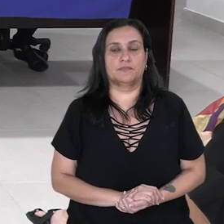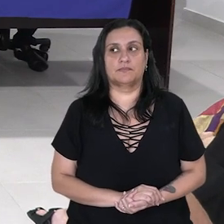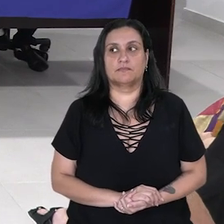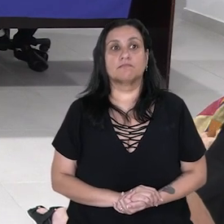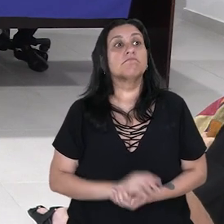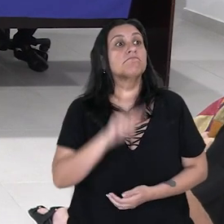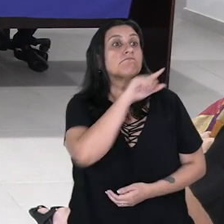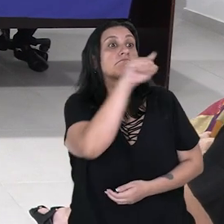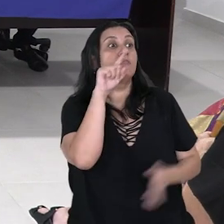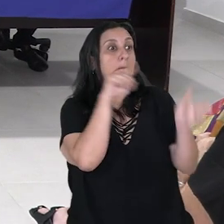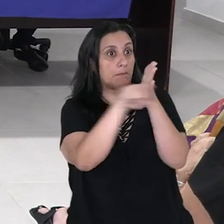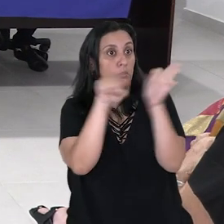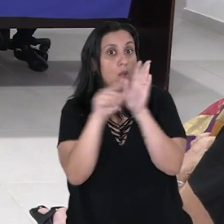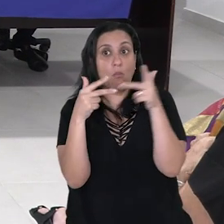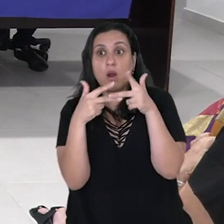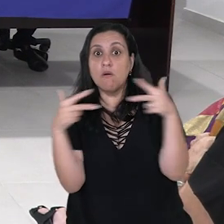Mais alguma pergunta?